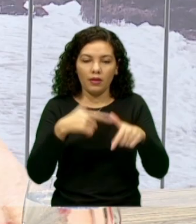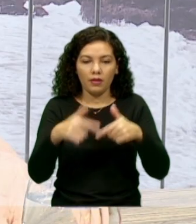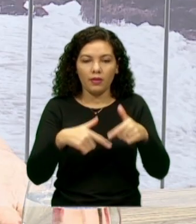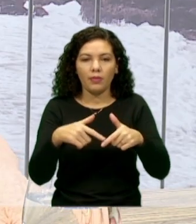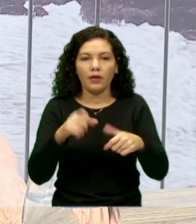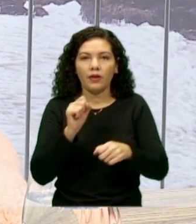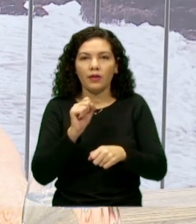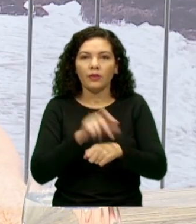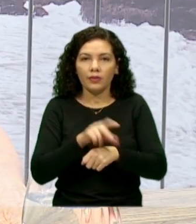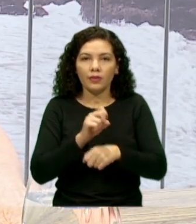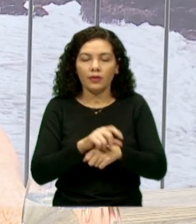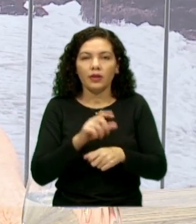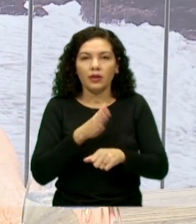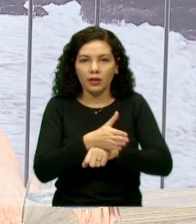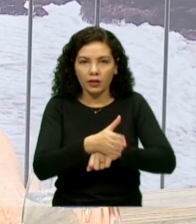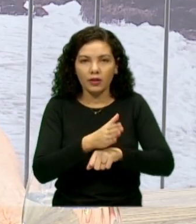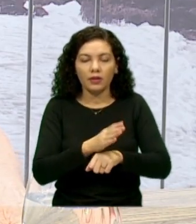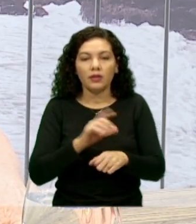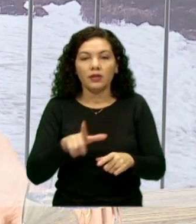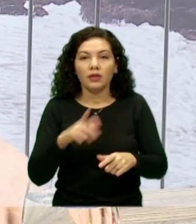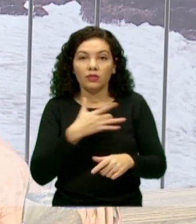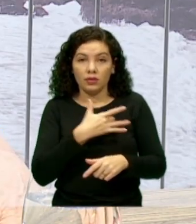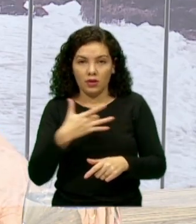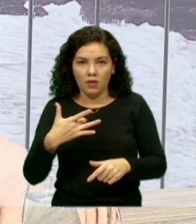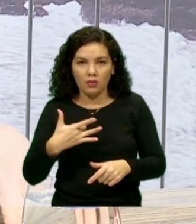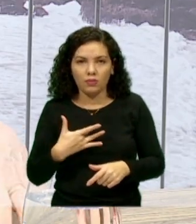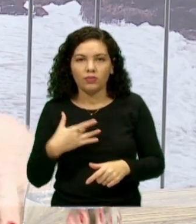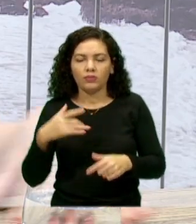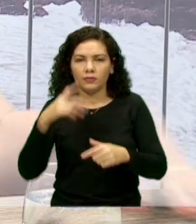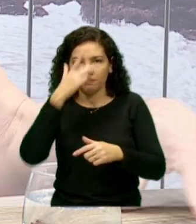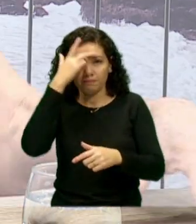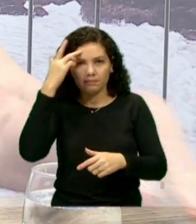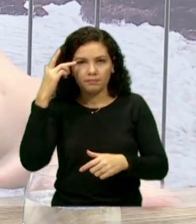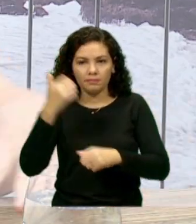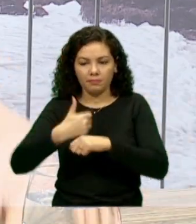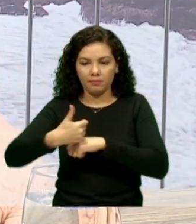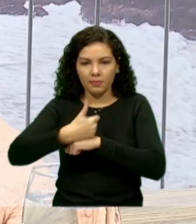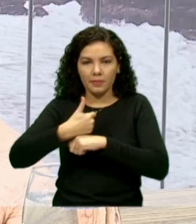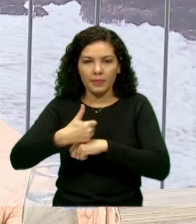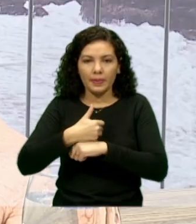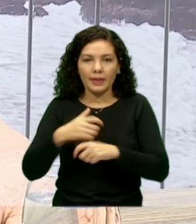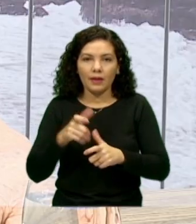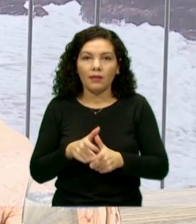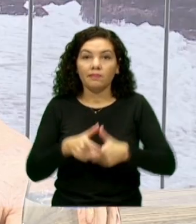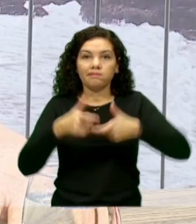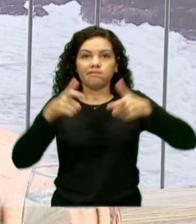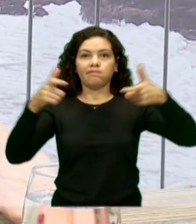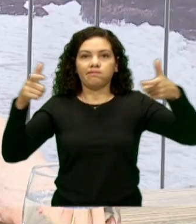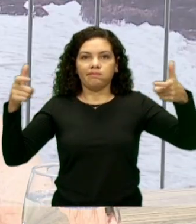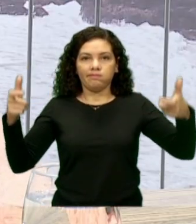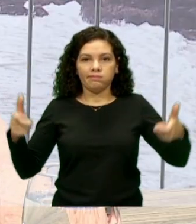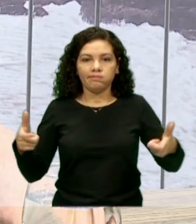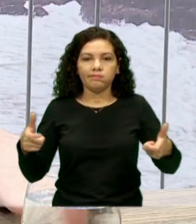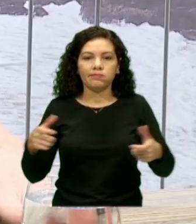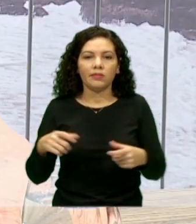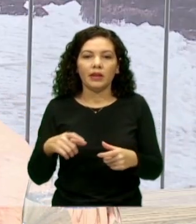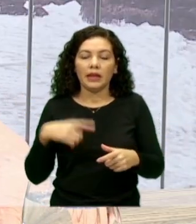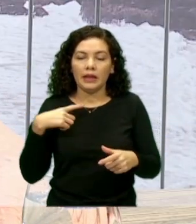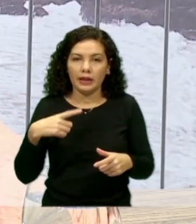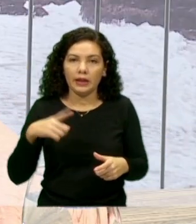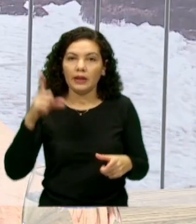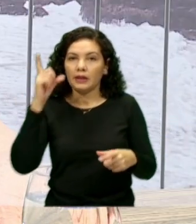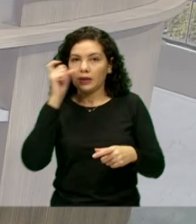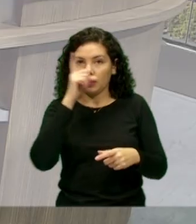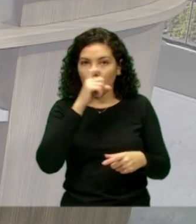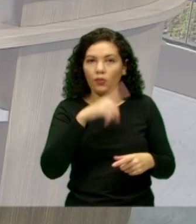você fala da saúde do trabalhador e da trabalhadora, é uma coisa muito ampla, é uma coisa muito